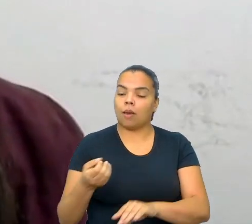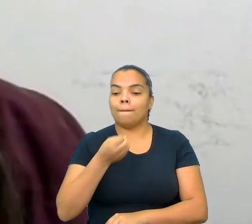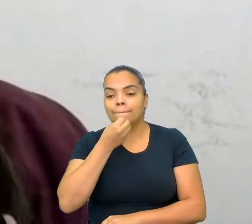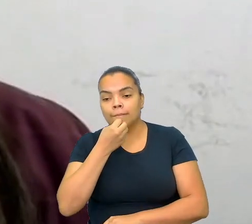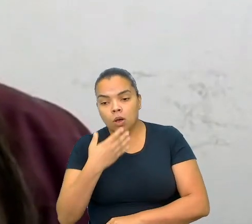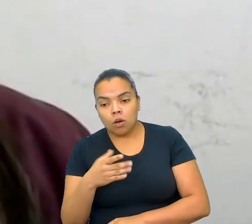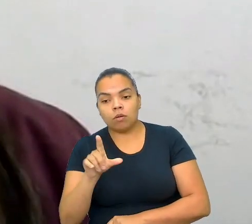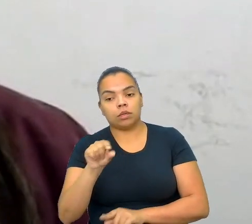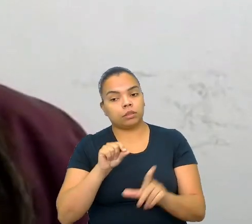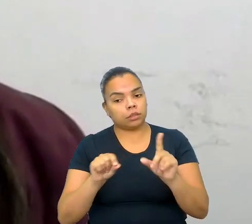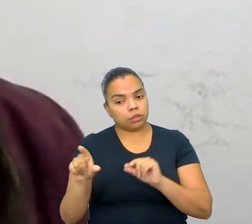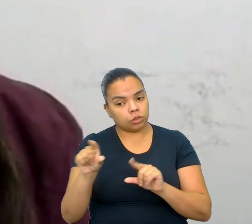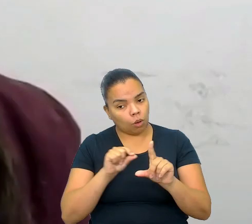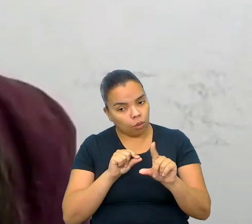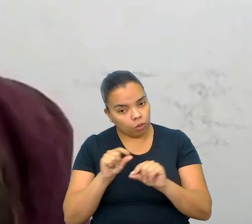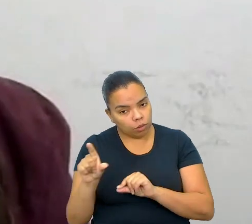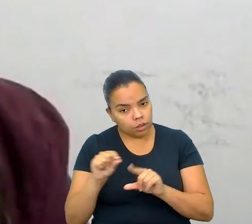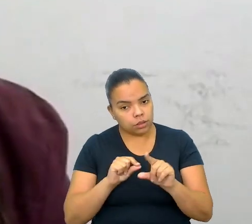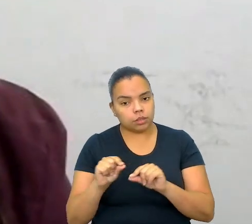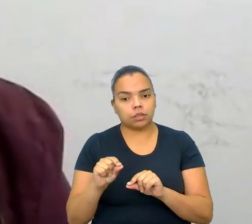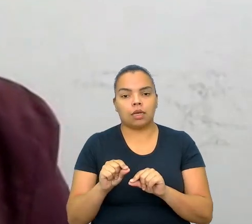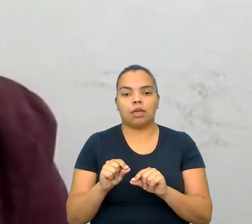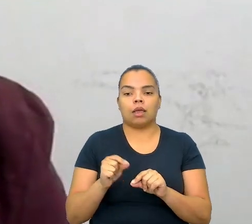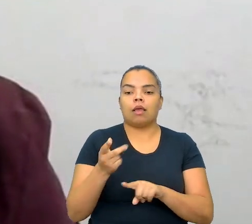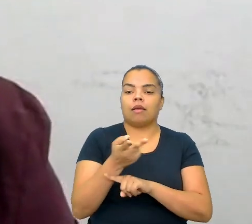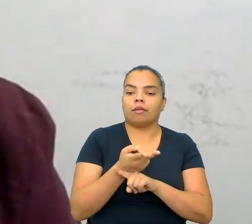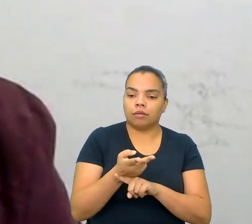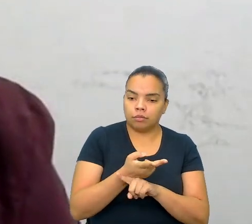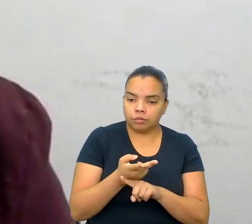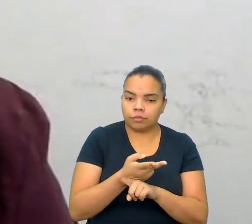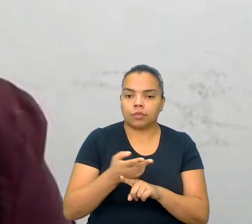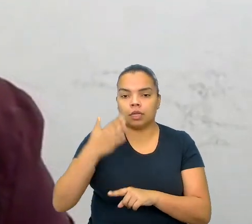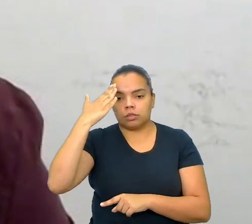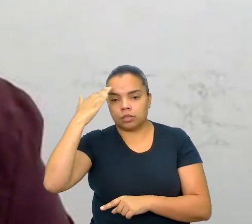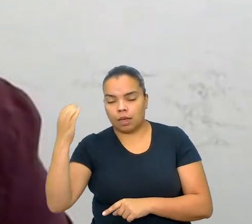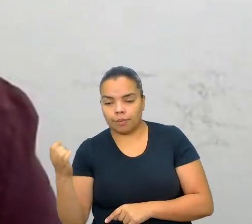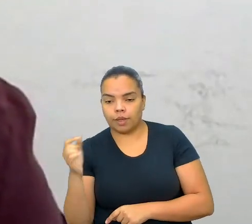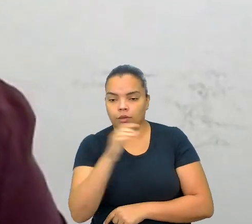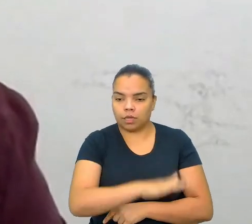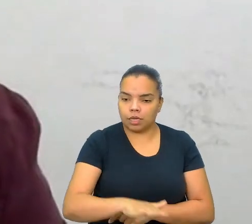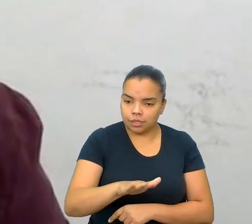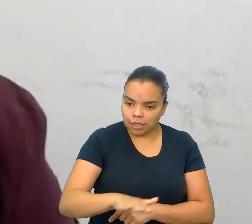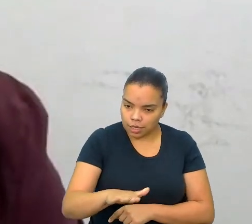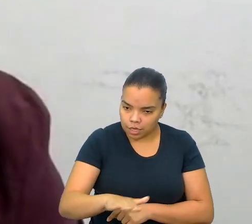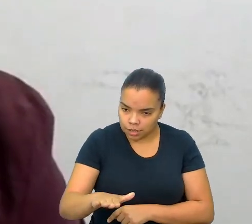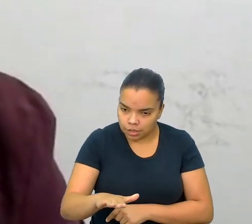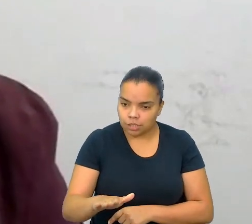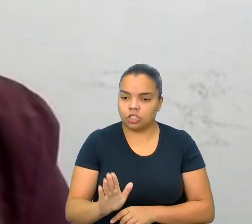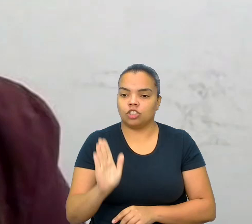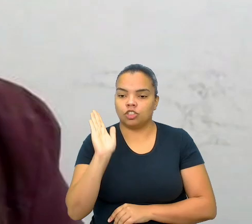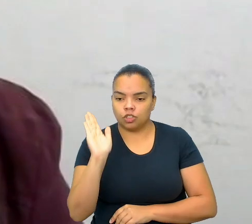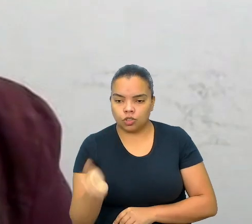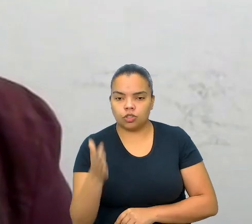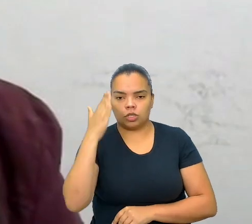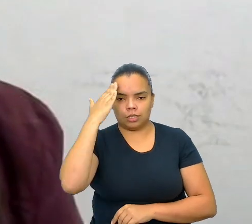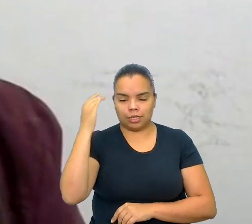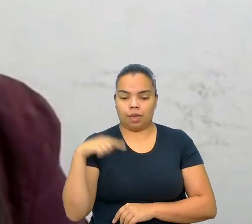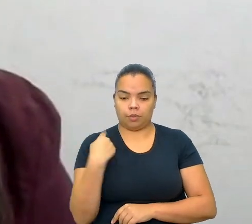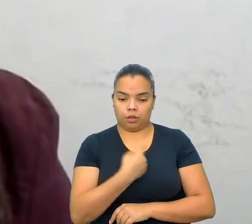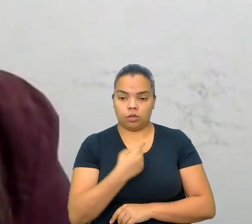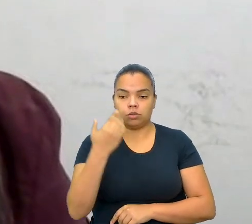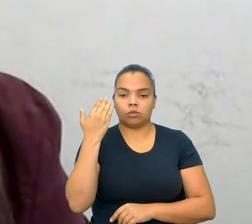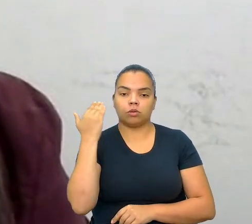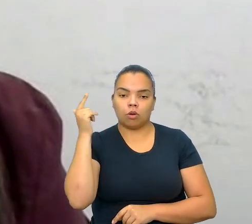dessas categorias de números, a investigação dos saberes sobre o que as crianças já sabem, a gente pode